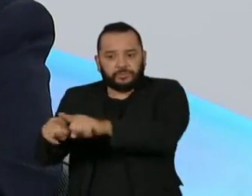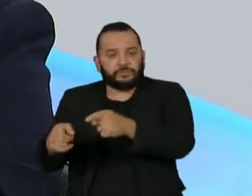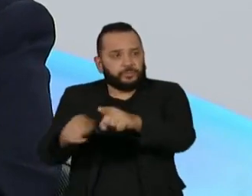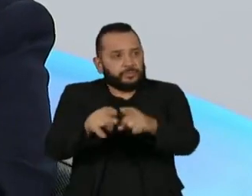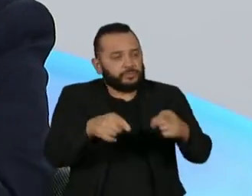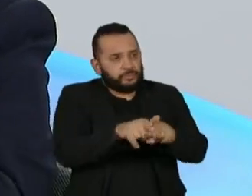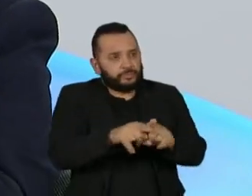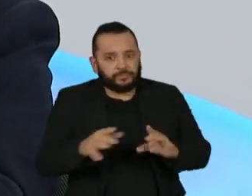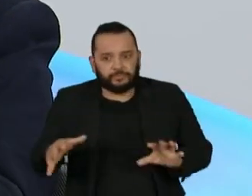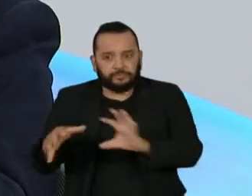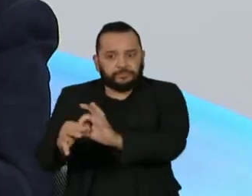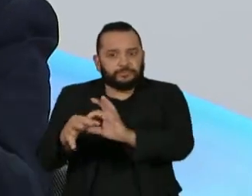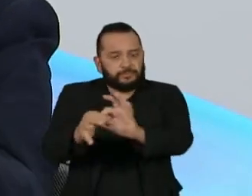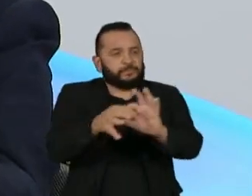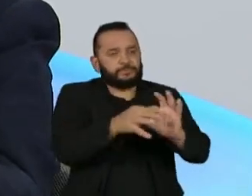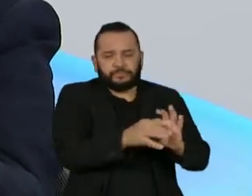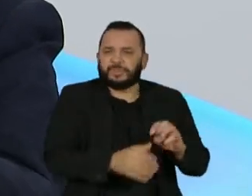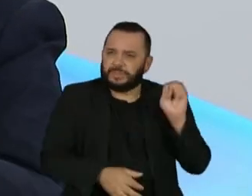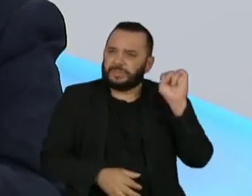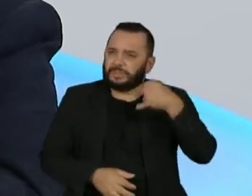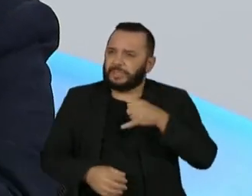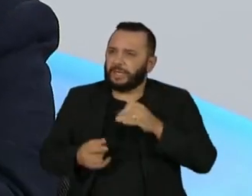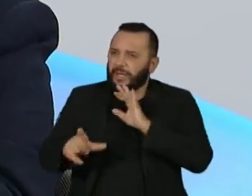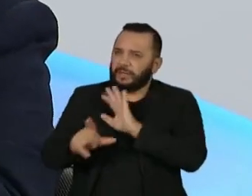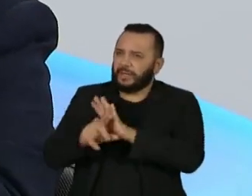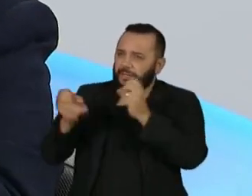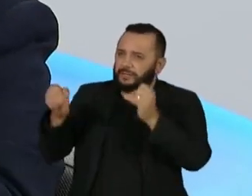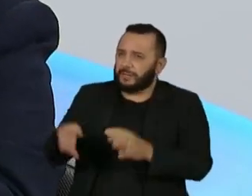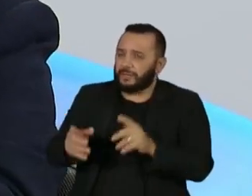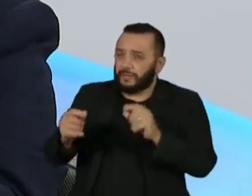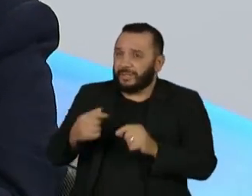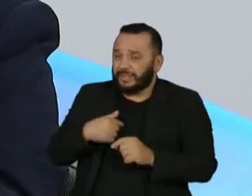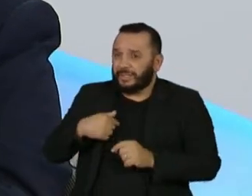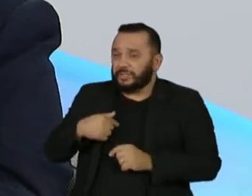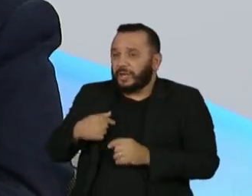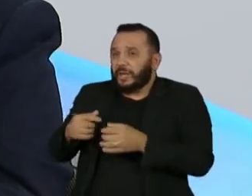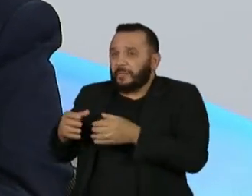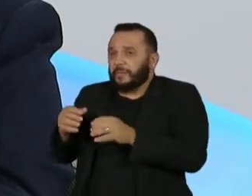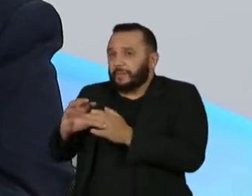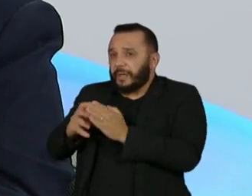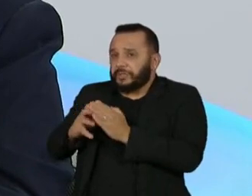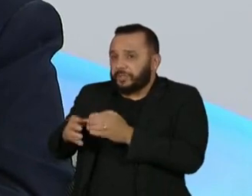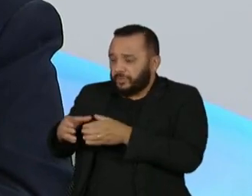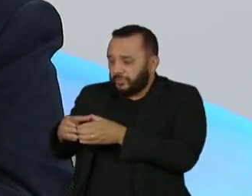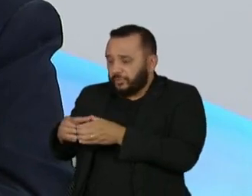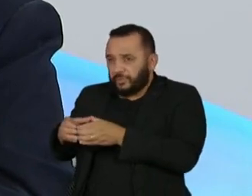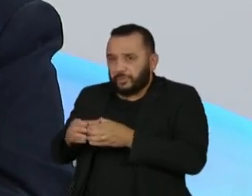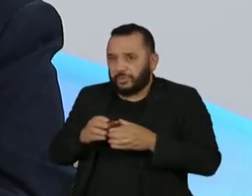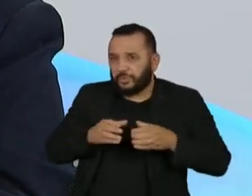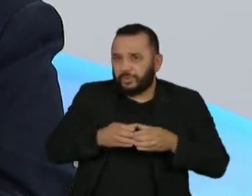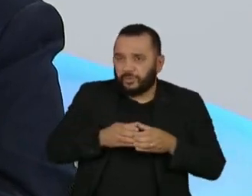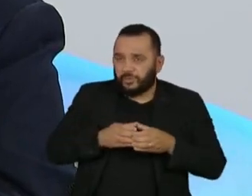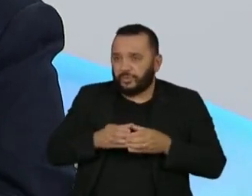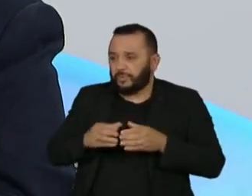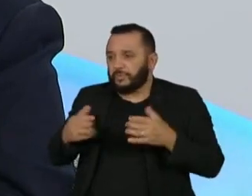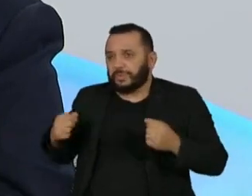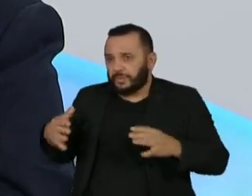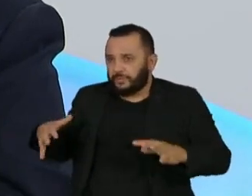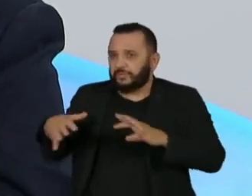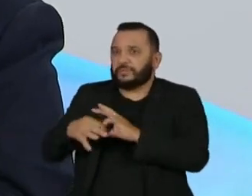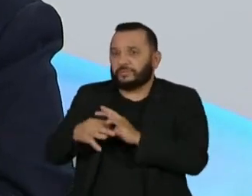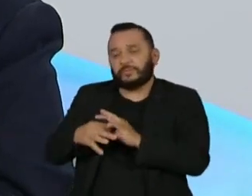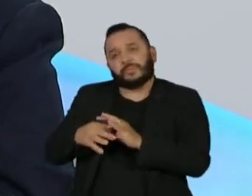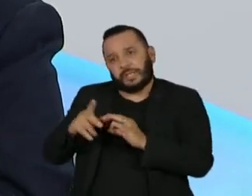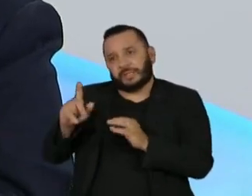a lei prever não é aqueles que não atingiram a cláusula de desempenho falha em fusão entre si mas é quase que abraço de